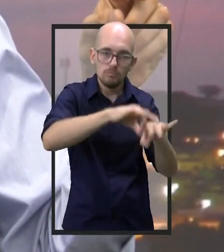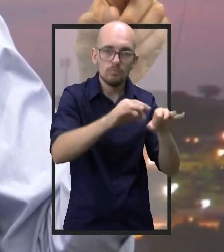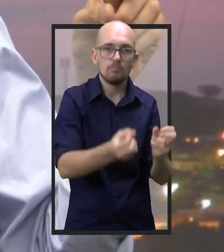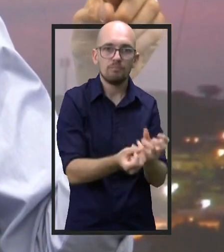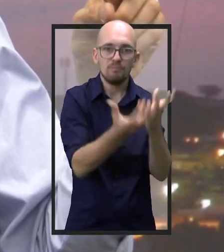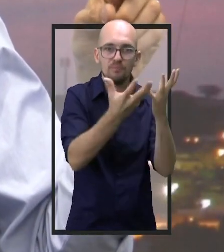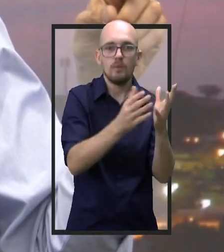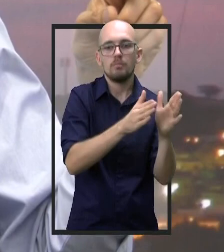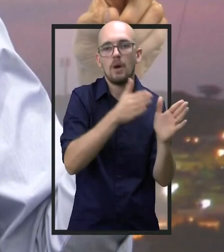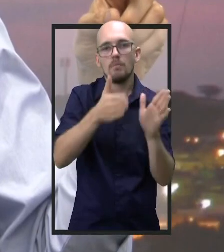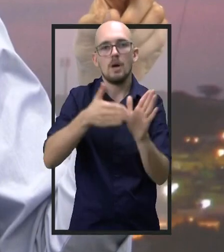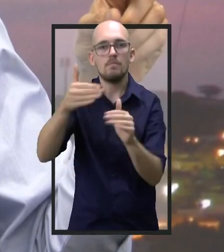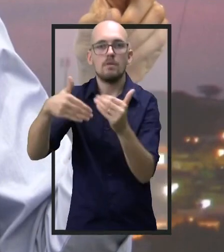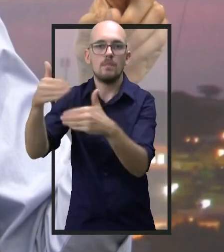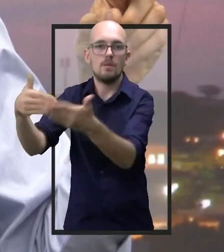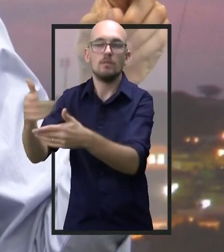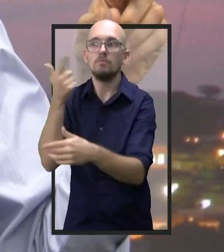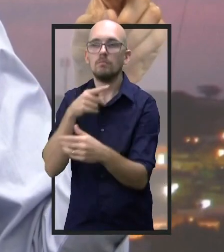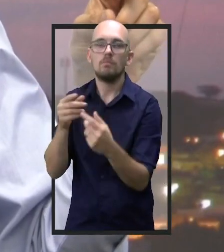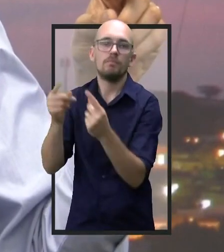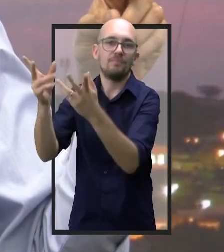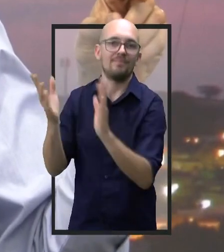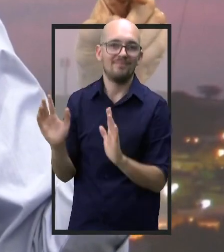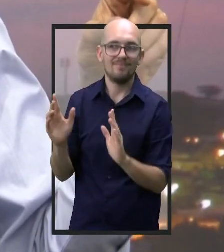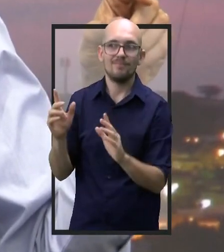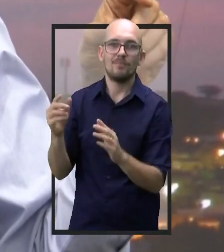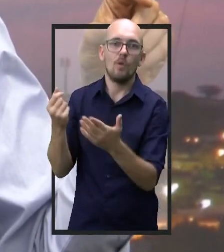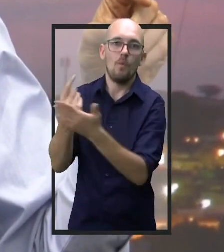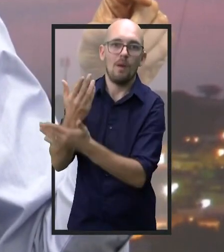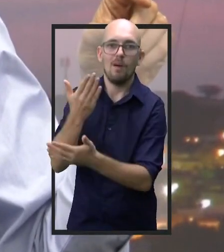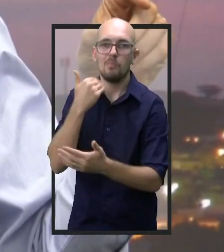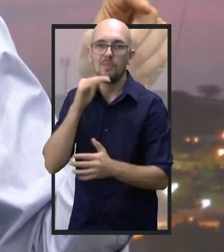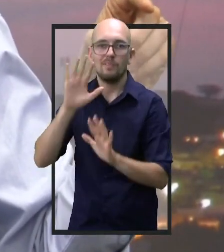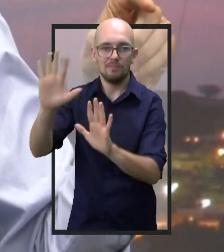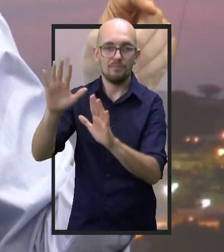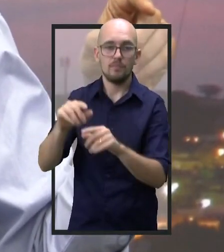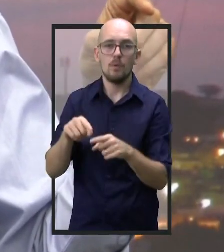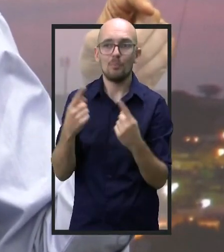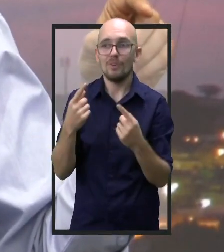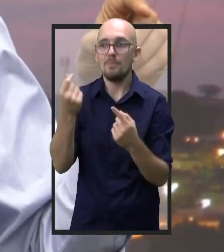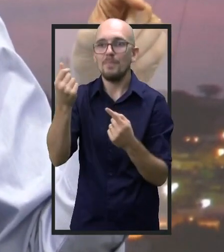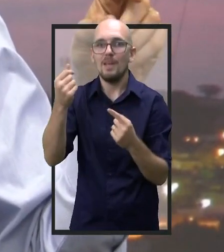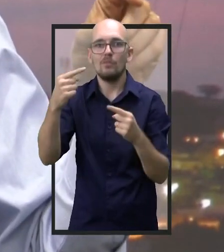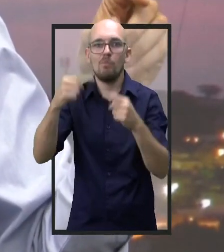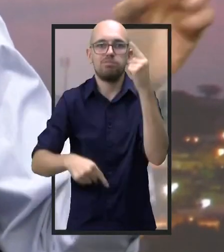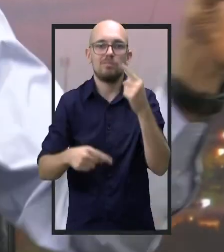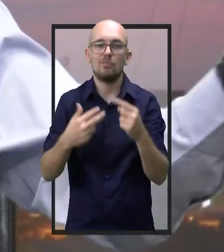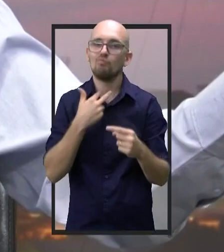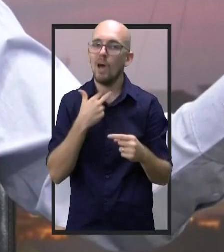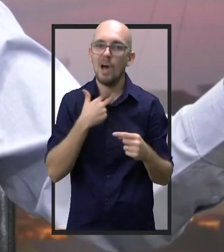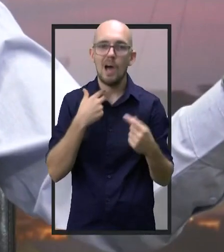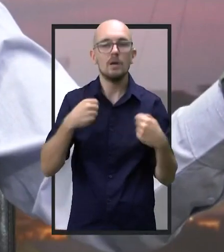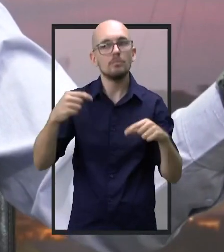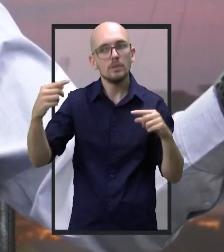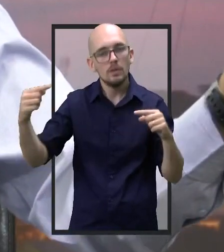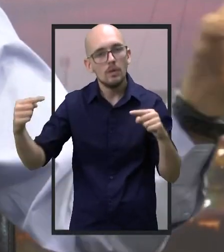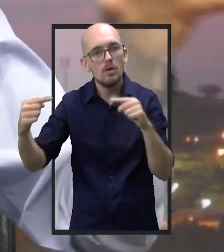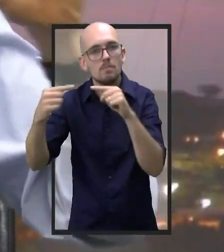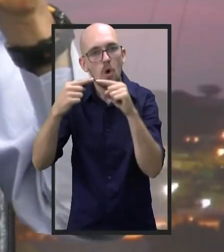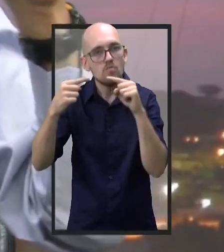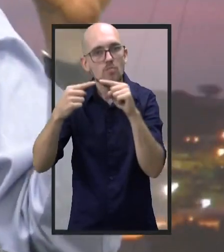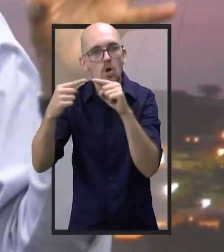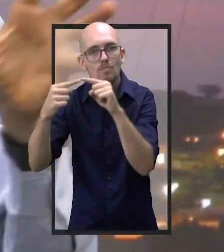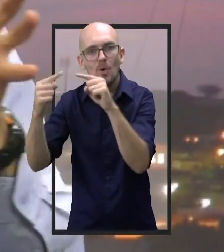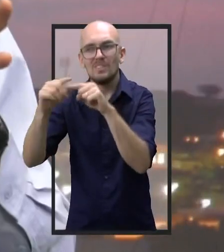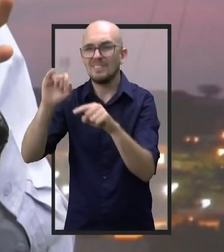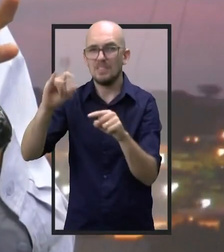para atender o consumidor, senão ou chega num preço caro ou falta um preço muito vil. Preço vil, a produção para. Tem